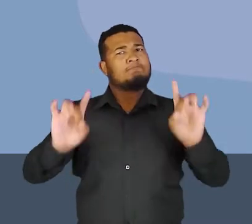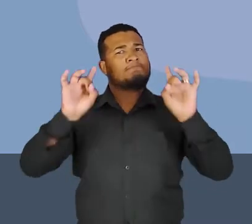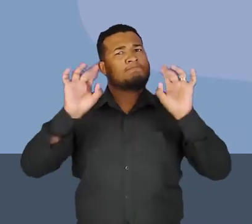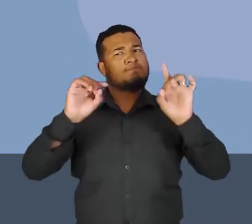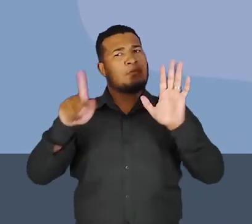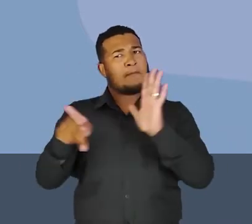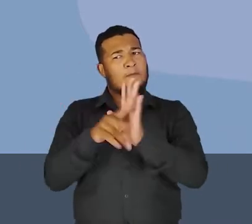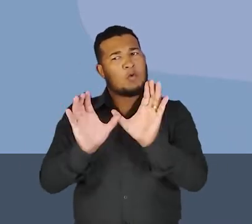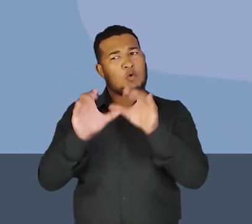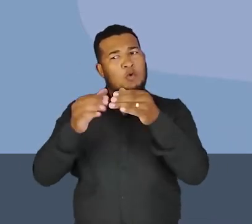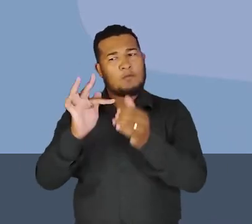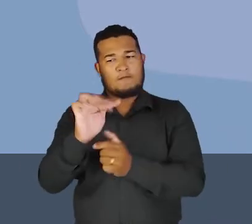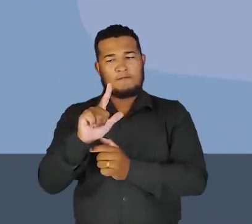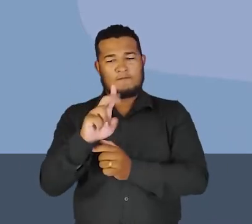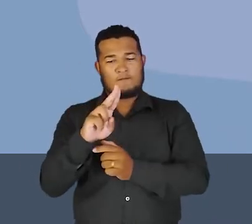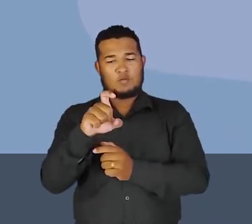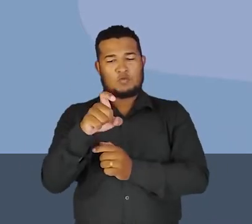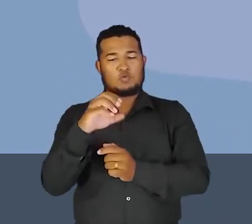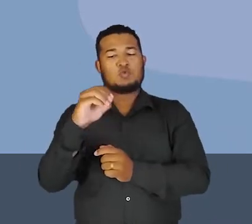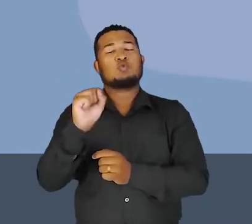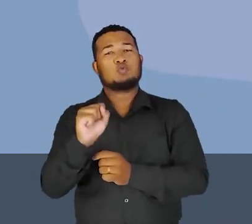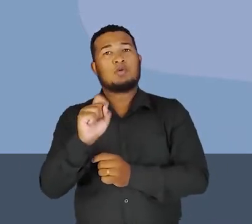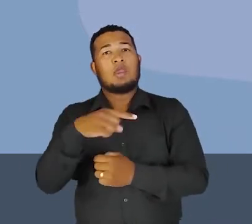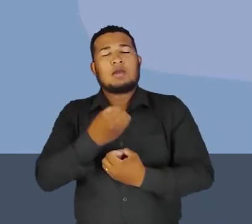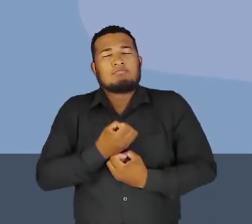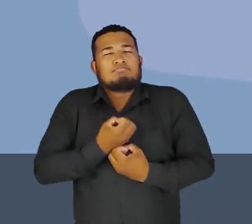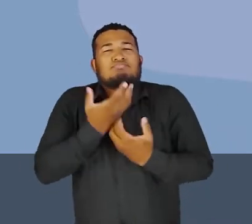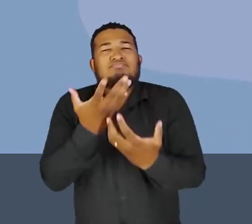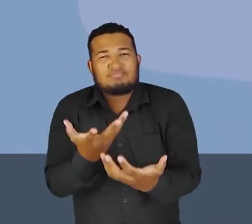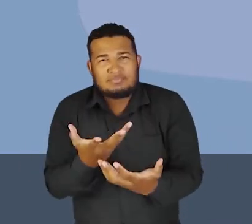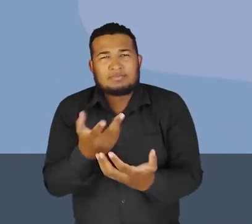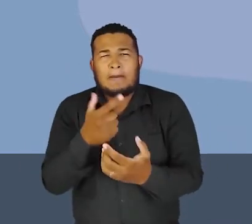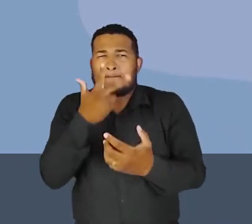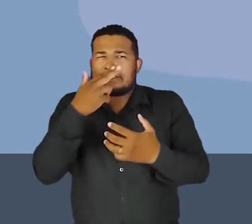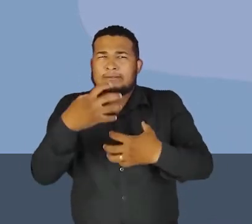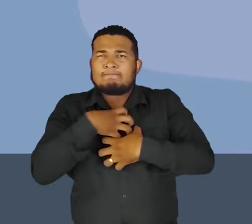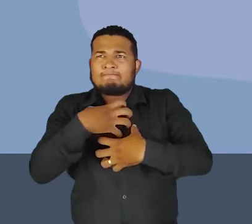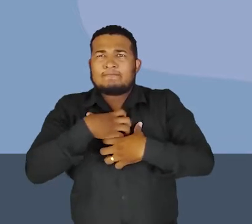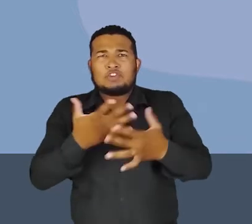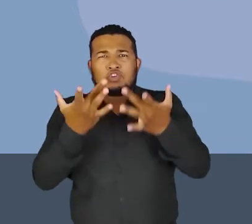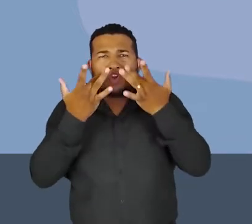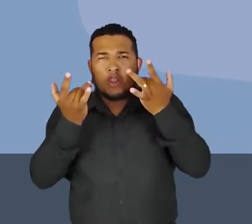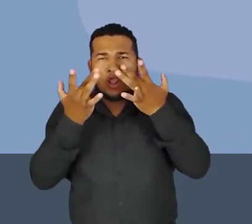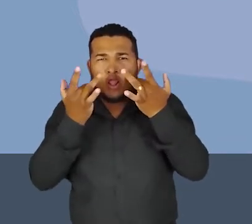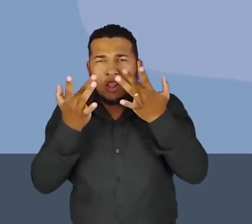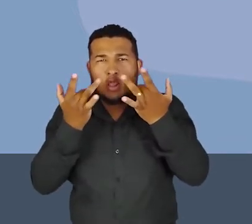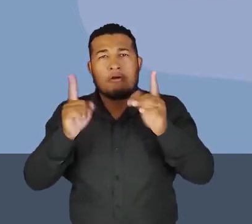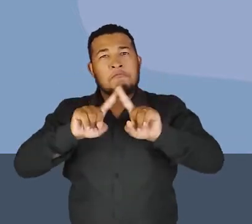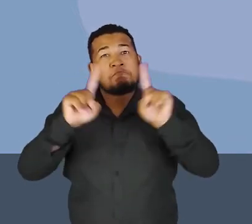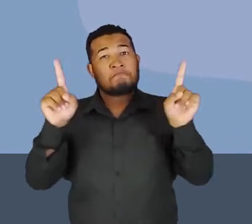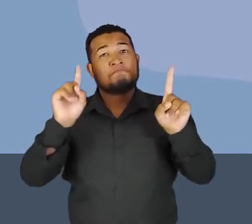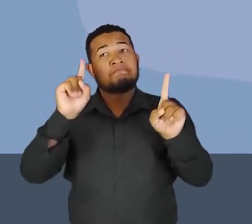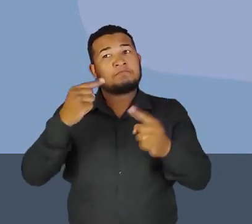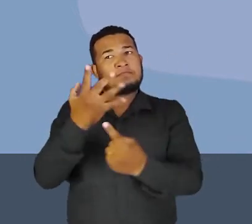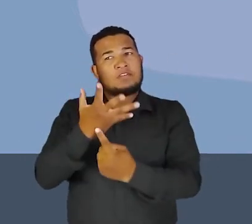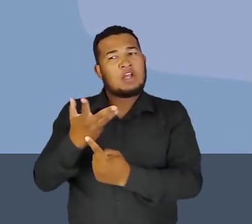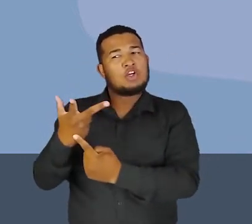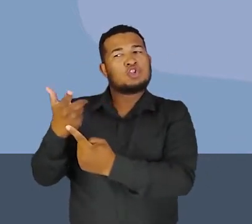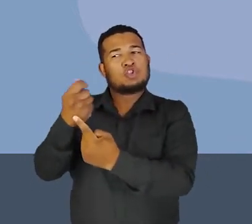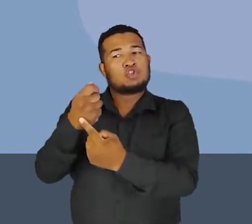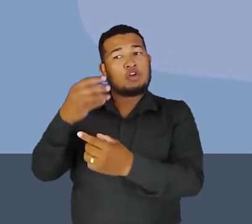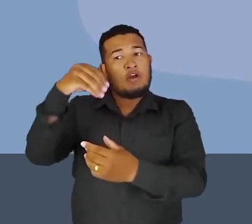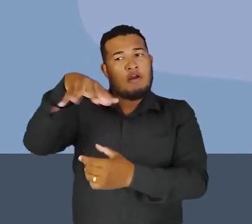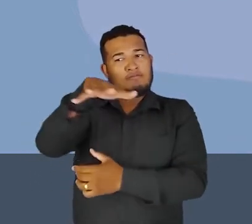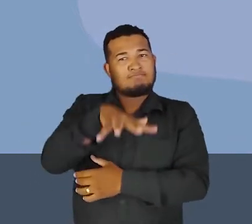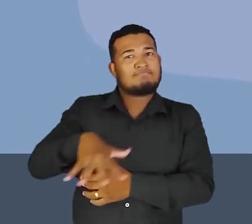do Fluxus, que é a performance, né? Essa atuação meio teatral, mas é o artista dentro de um